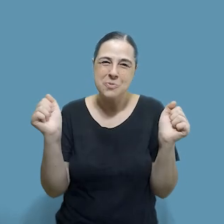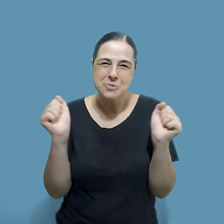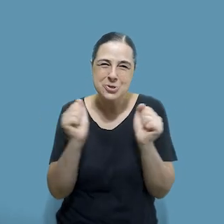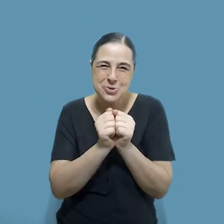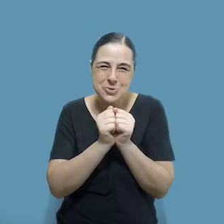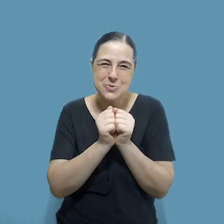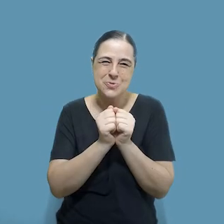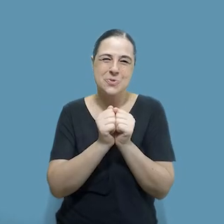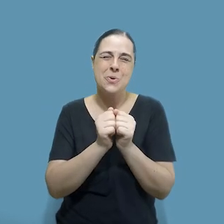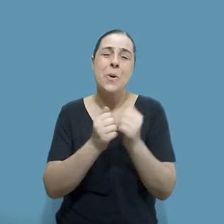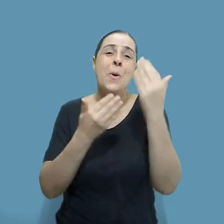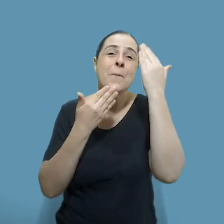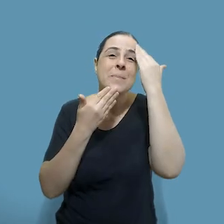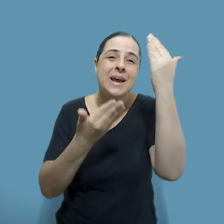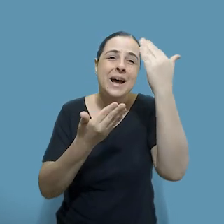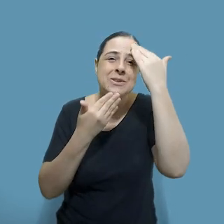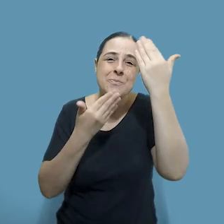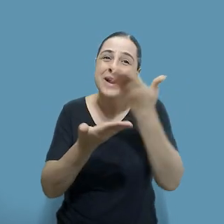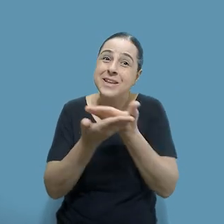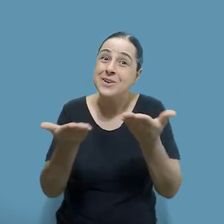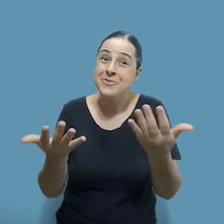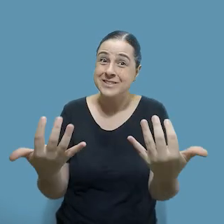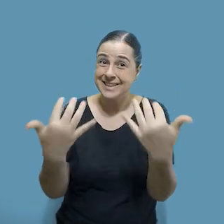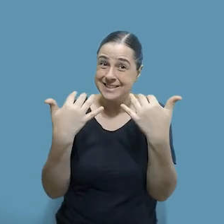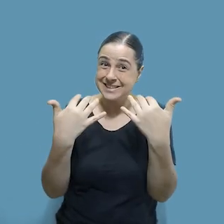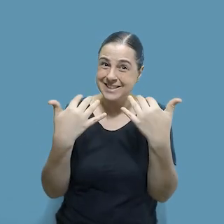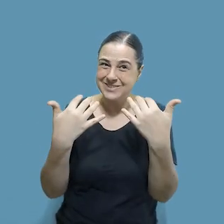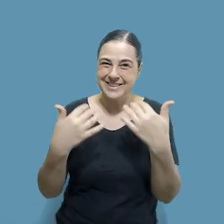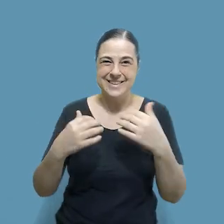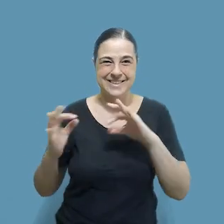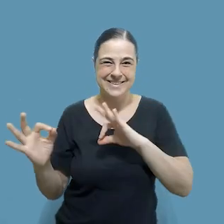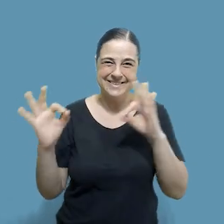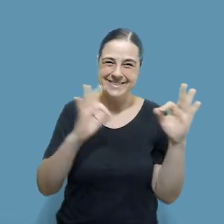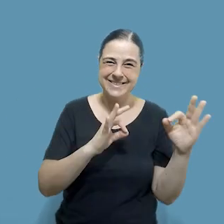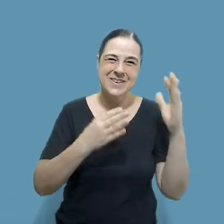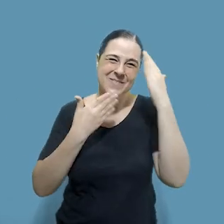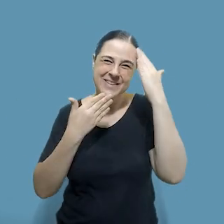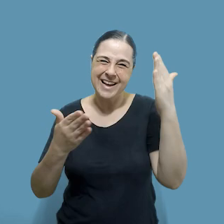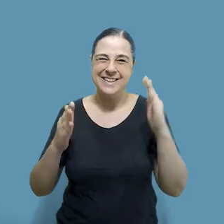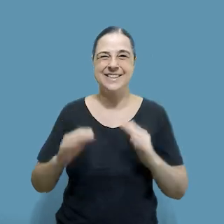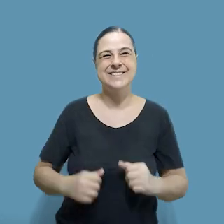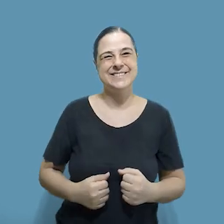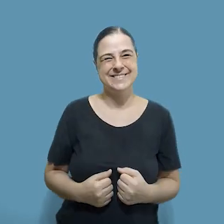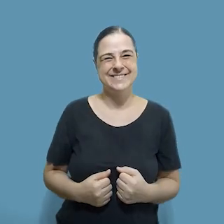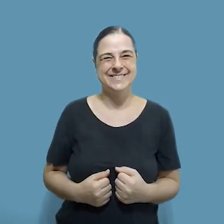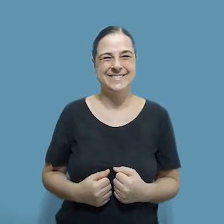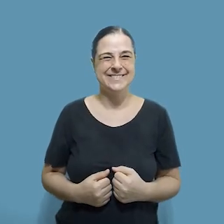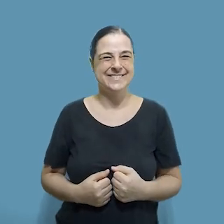você. Muito obrigada, e obrigada a todo mundo que nos acompanha aqui. Obrigadíssimo.